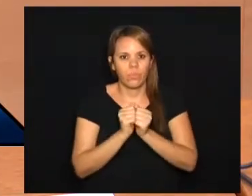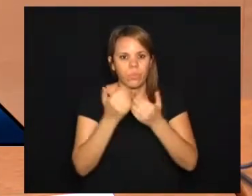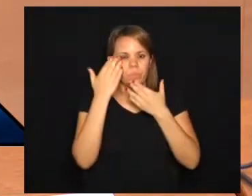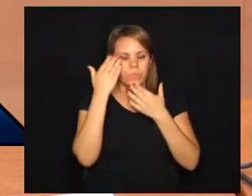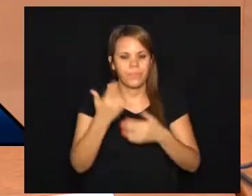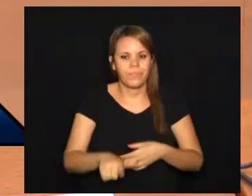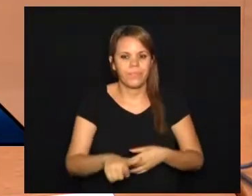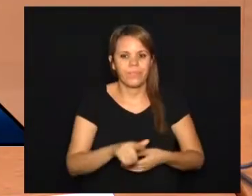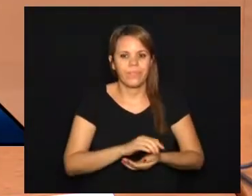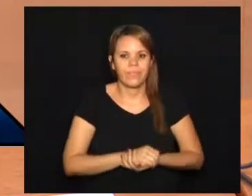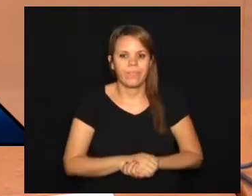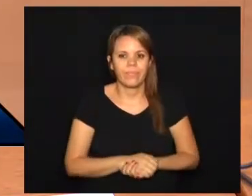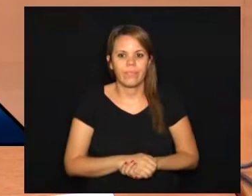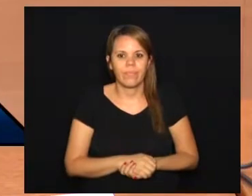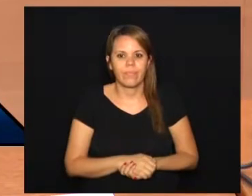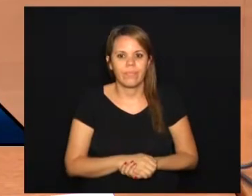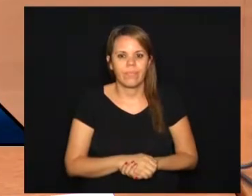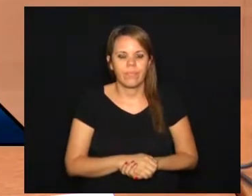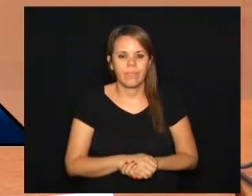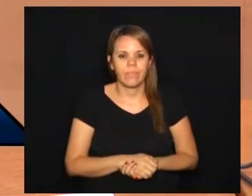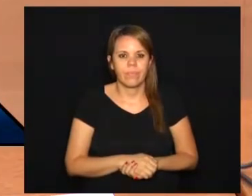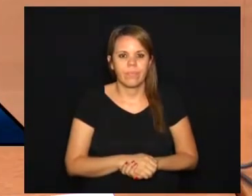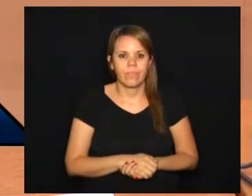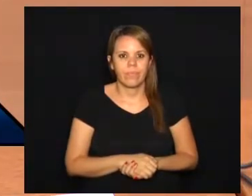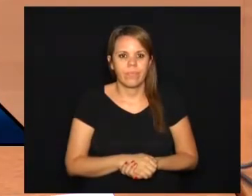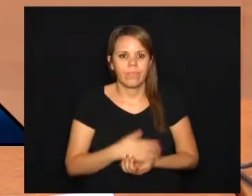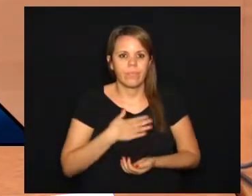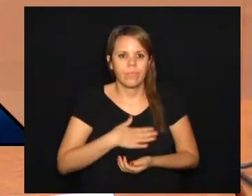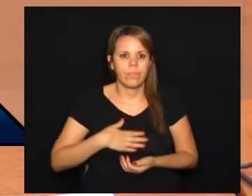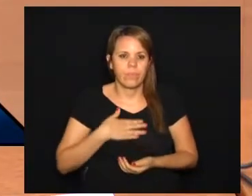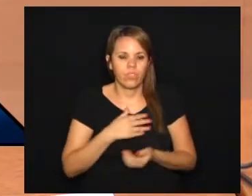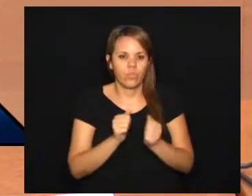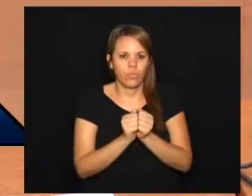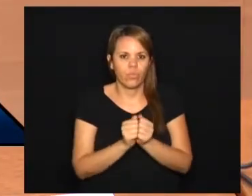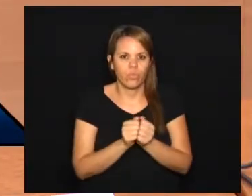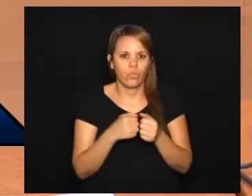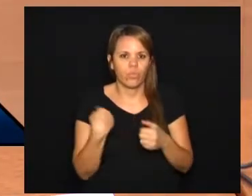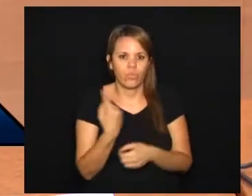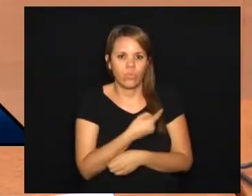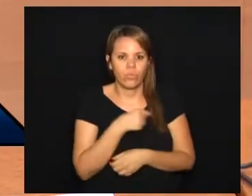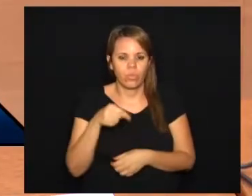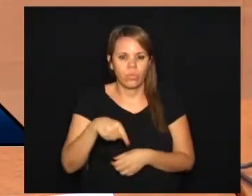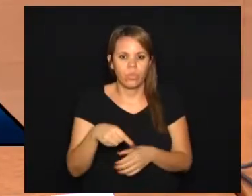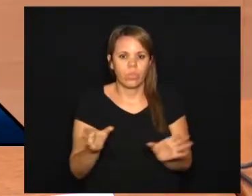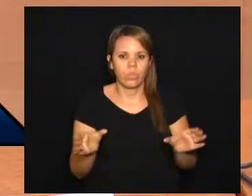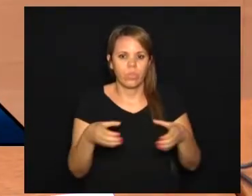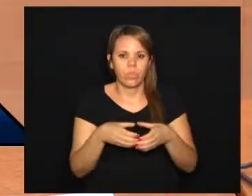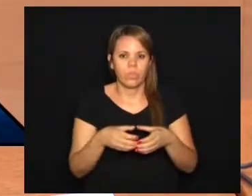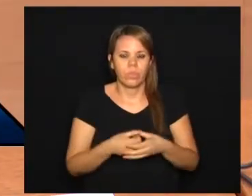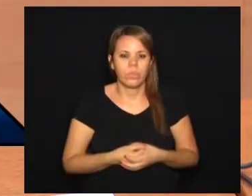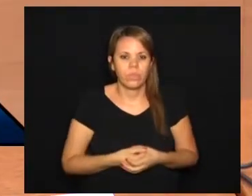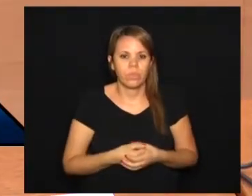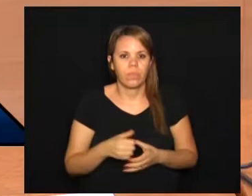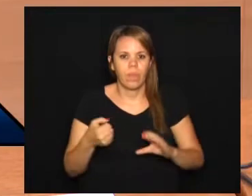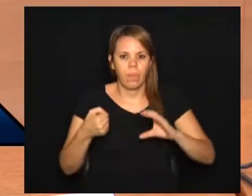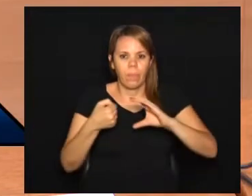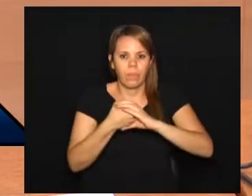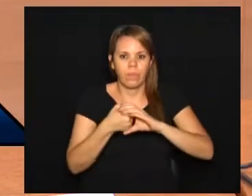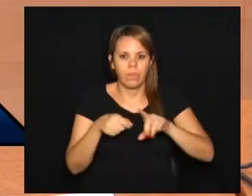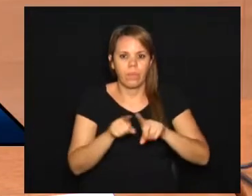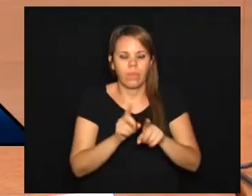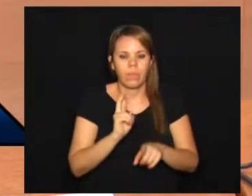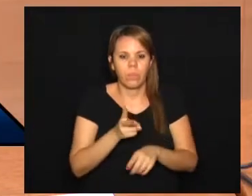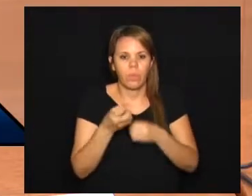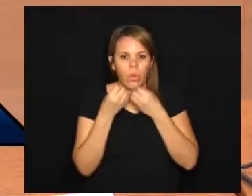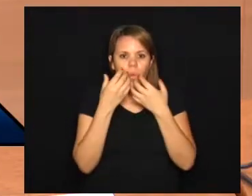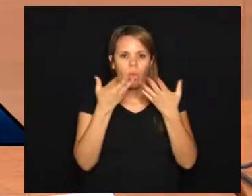aí, Senira, pelo privilégio de estar junto aqui conosco nessa comissão. A PASCAMP, Paulo, eu sempre comento